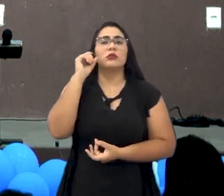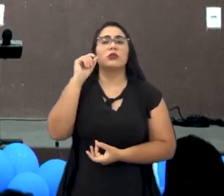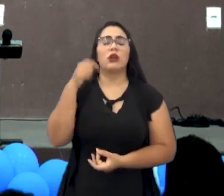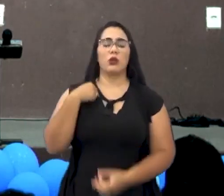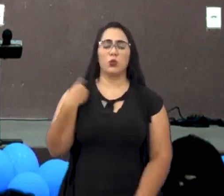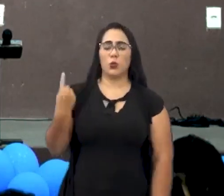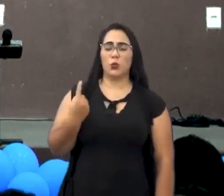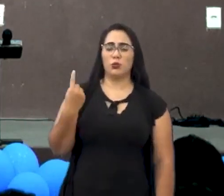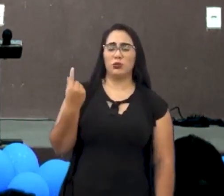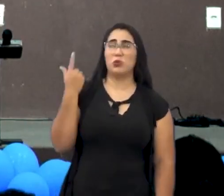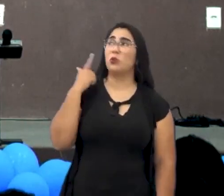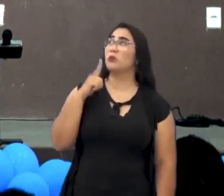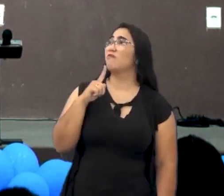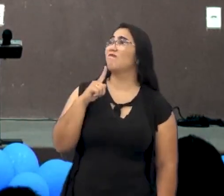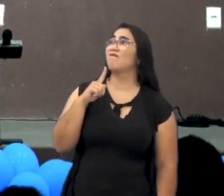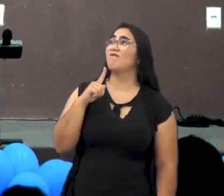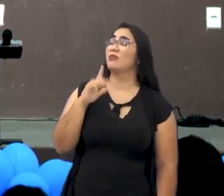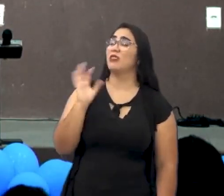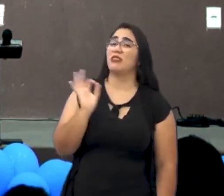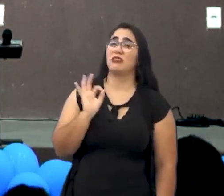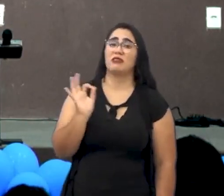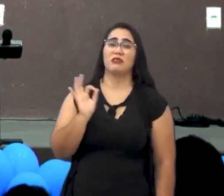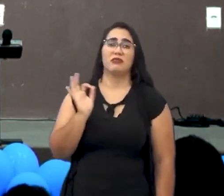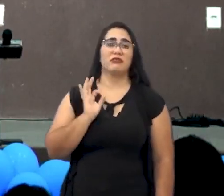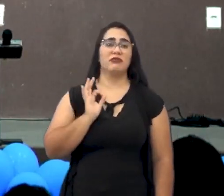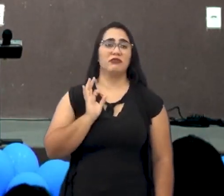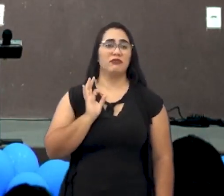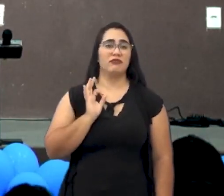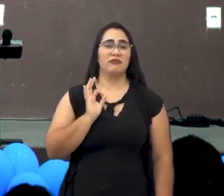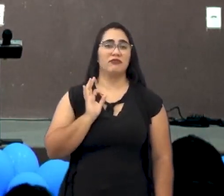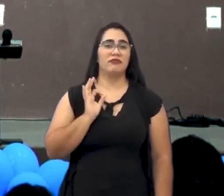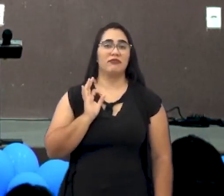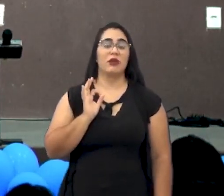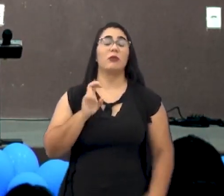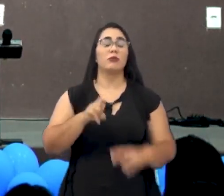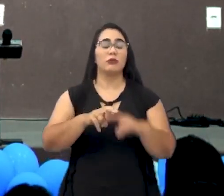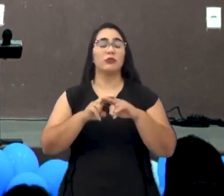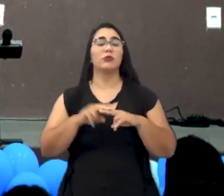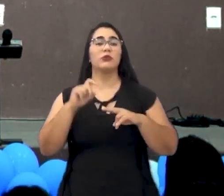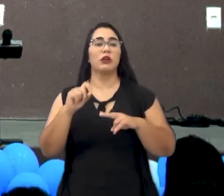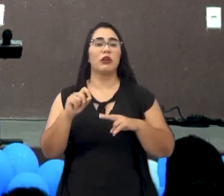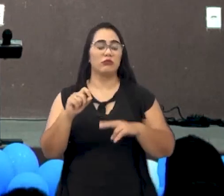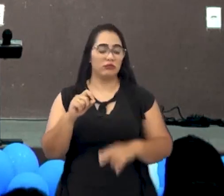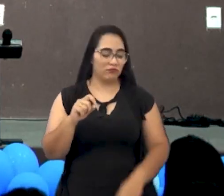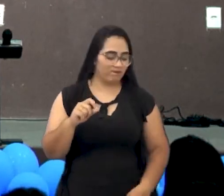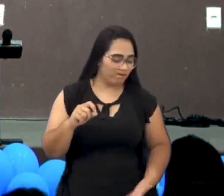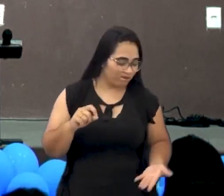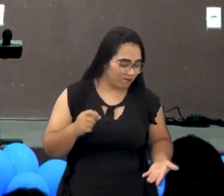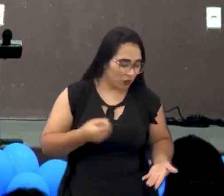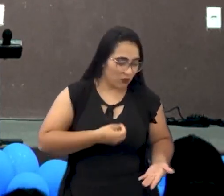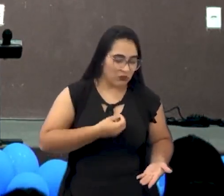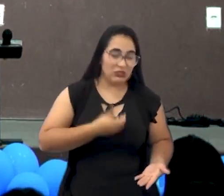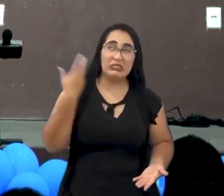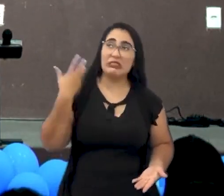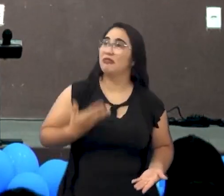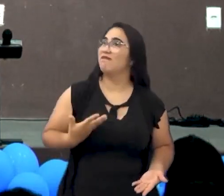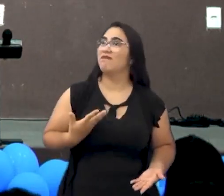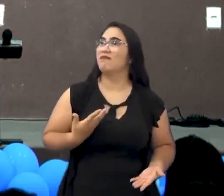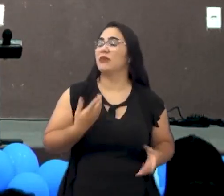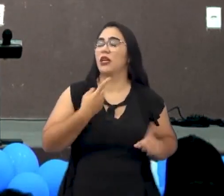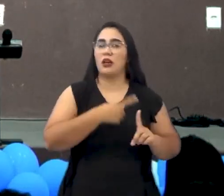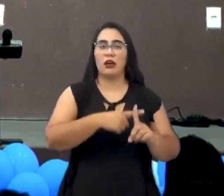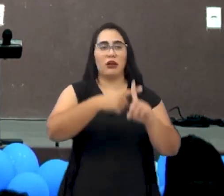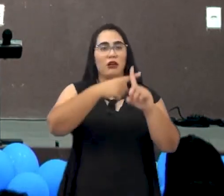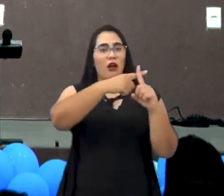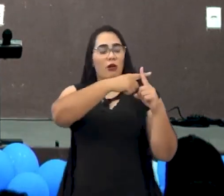riqueza alguma em que possa se apegar. E por isso, ele nega a si mesmo, toma a cruz e segue Jesus, entendendo que somente